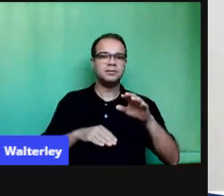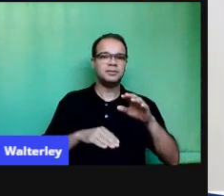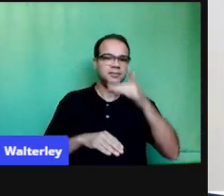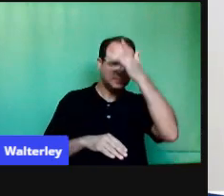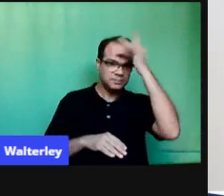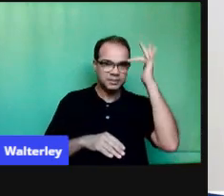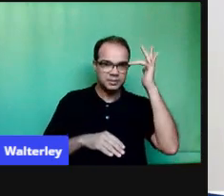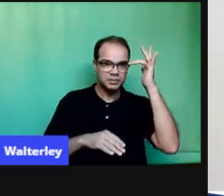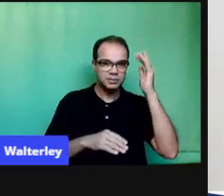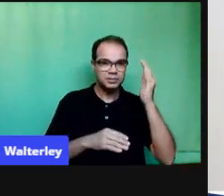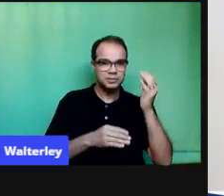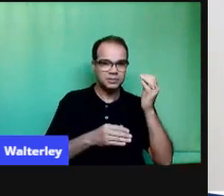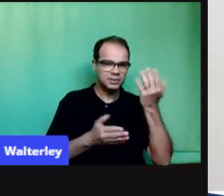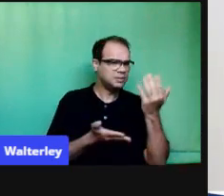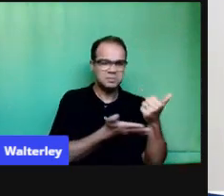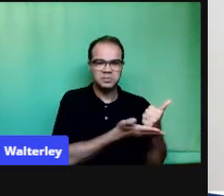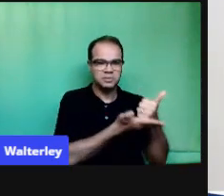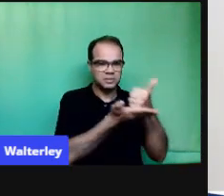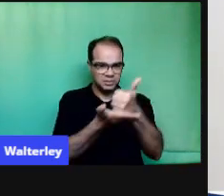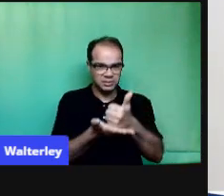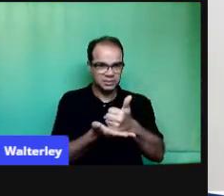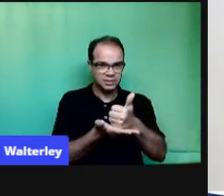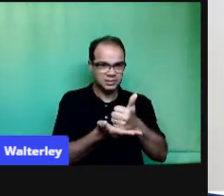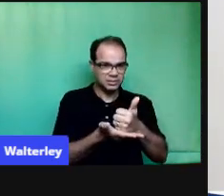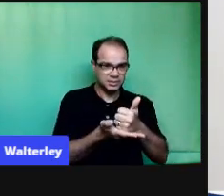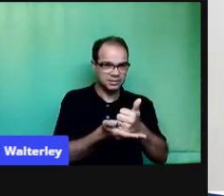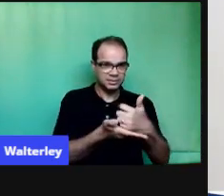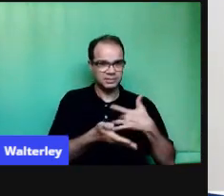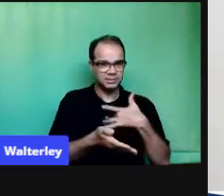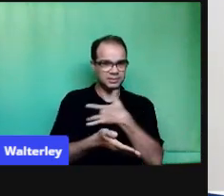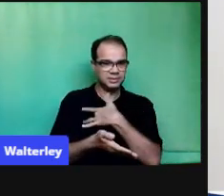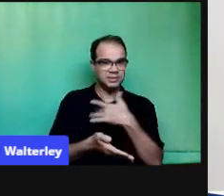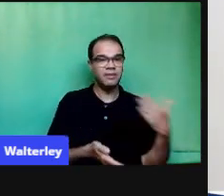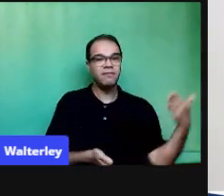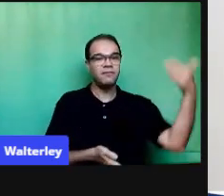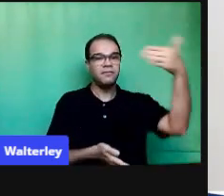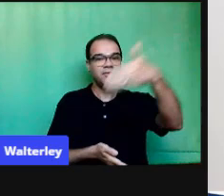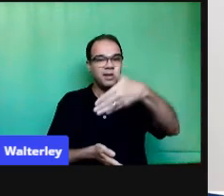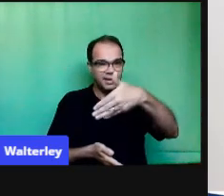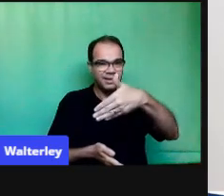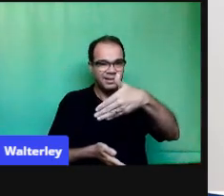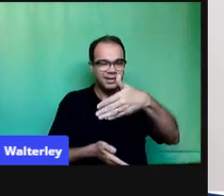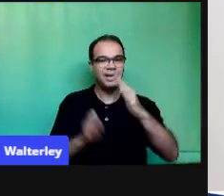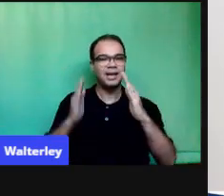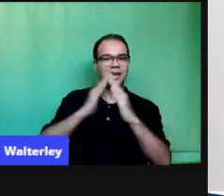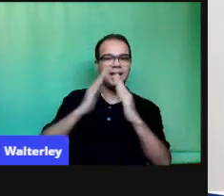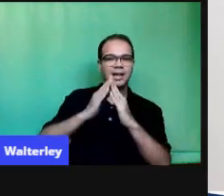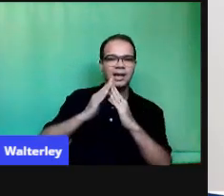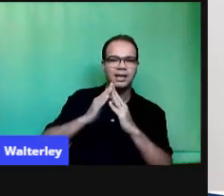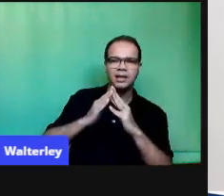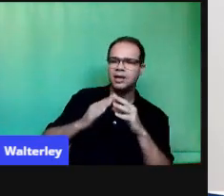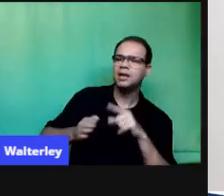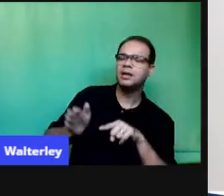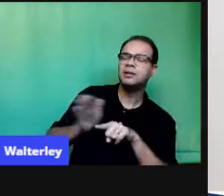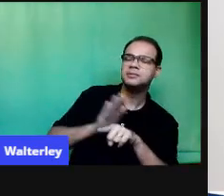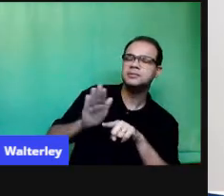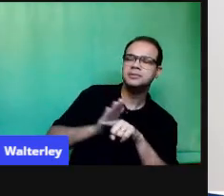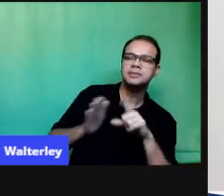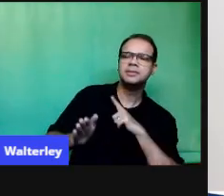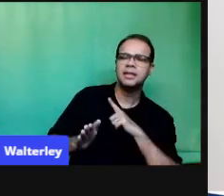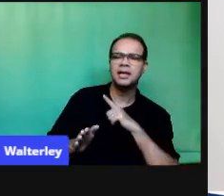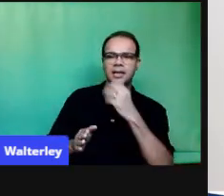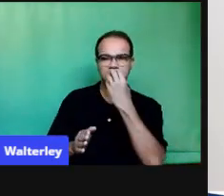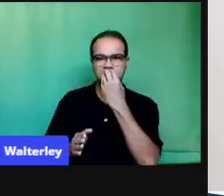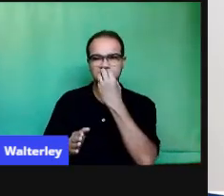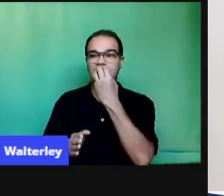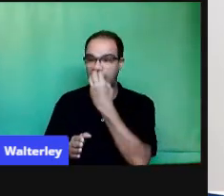animais. Então, é bastante importante, né, que a gente libere o acesso para que os animais sejam vacinados dessa importante doença. É claro